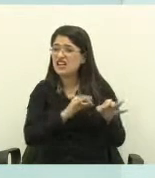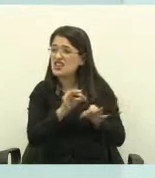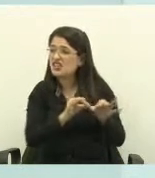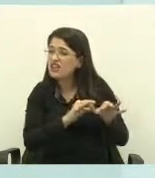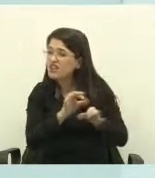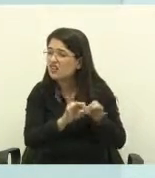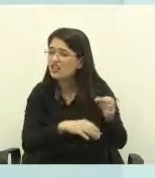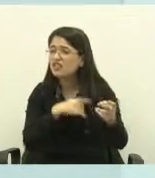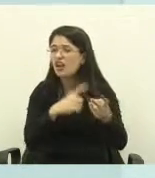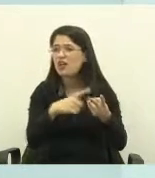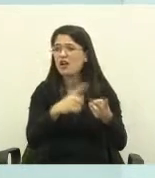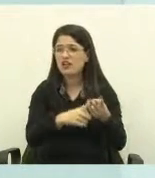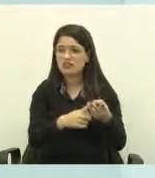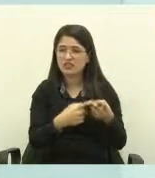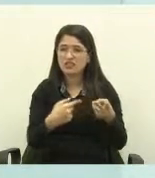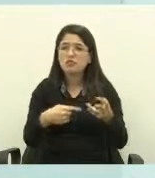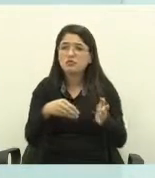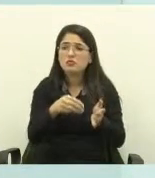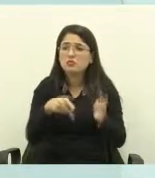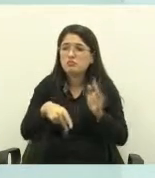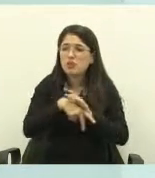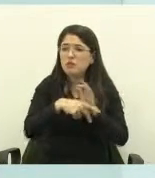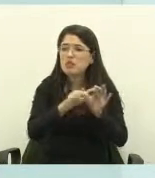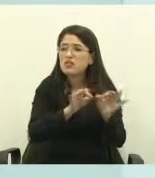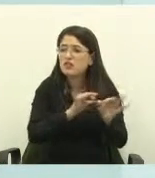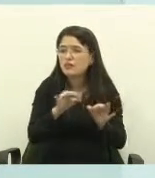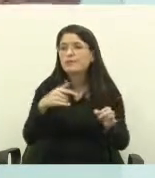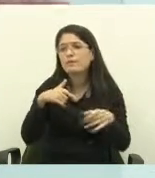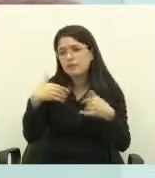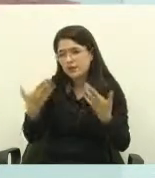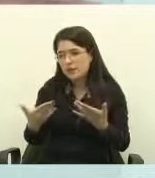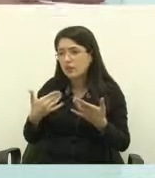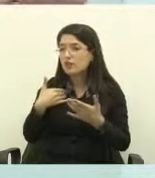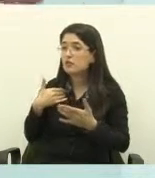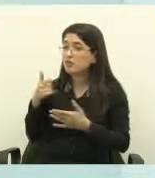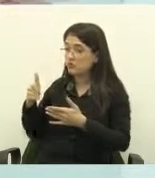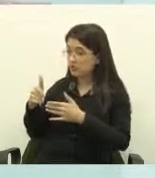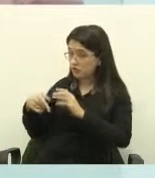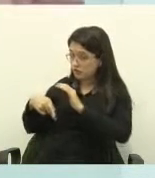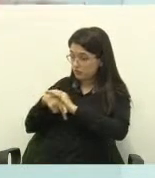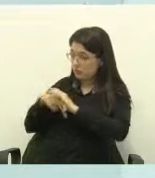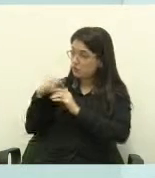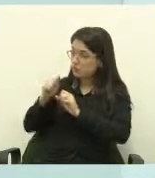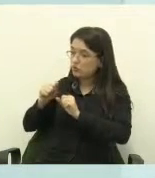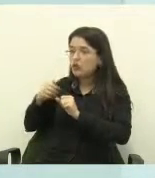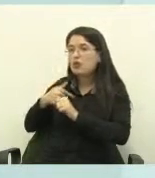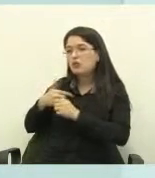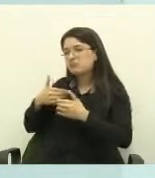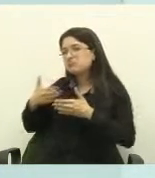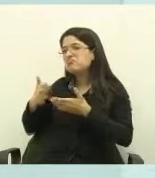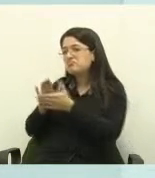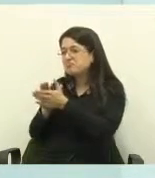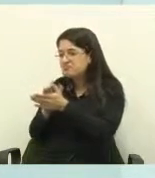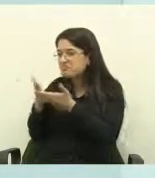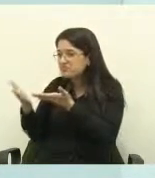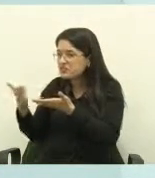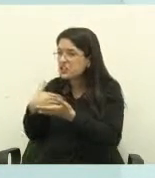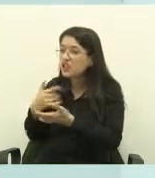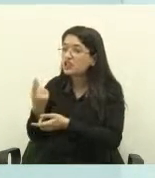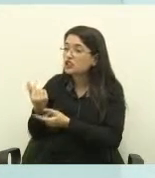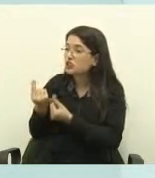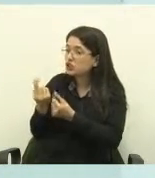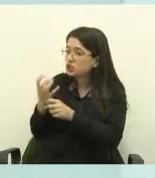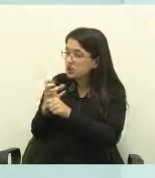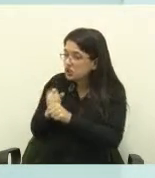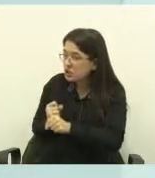da oposição, sou obrigado a elogiar Vossa Senhoria por ter feito essa explanação claramente e com pouco valor está ter